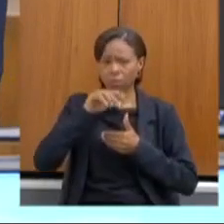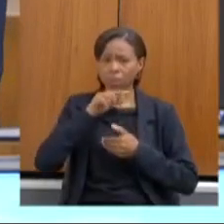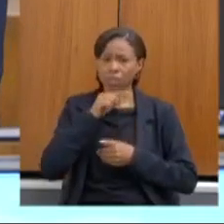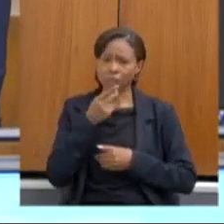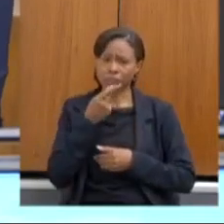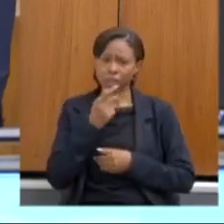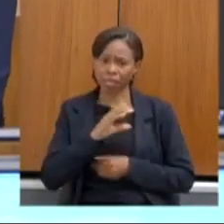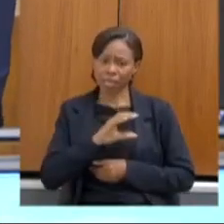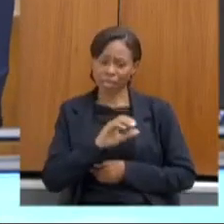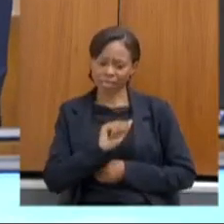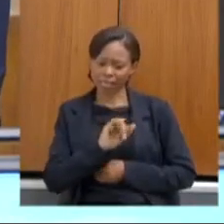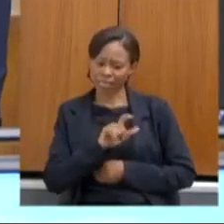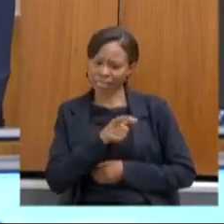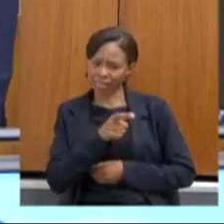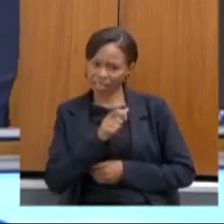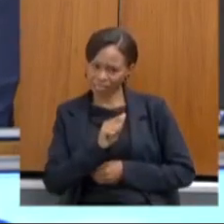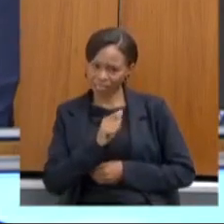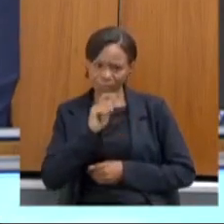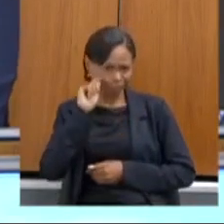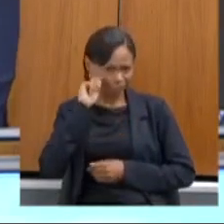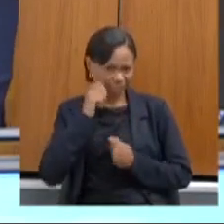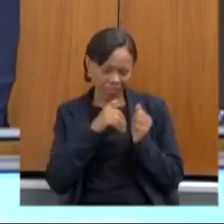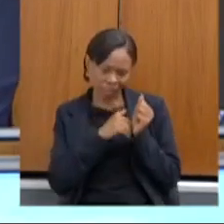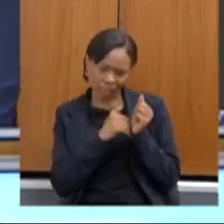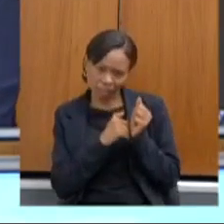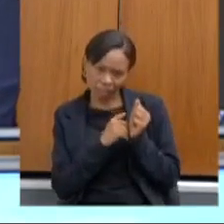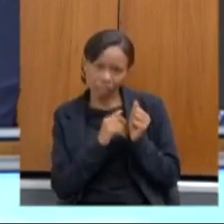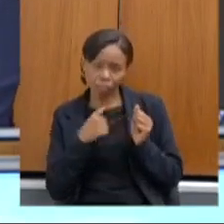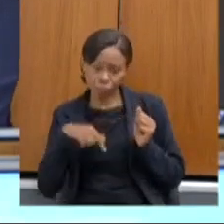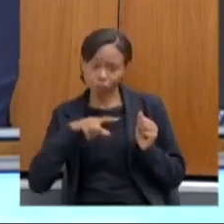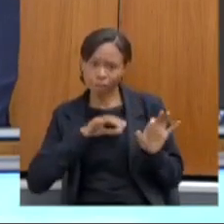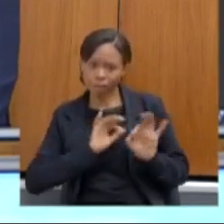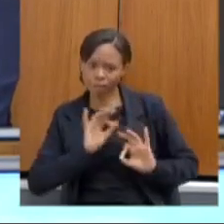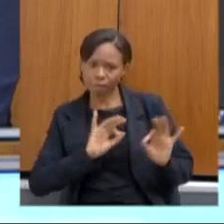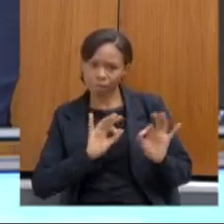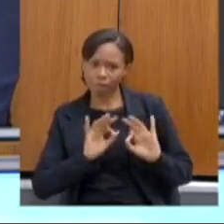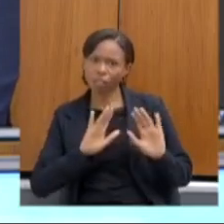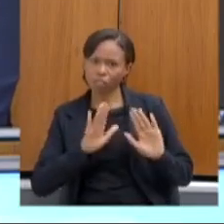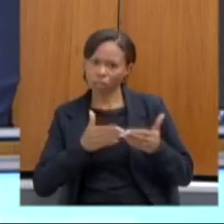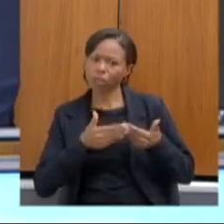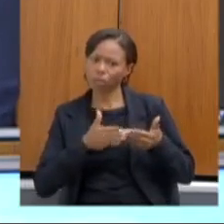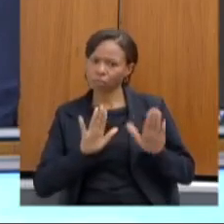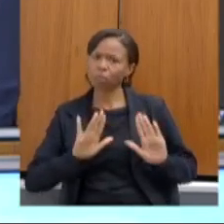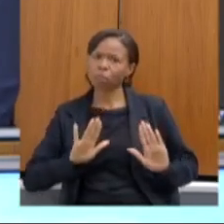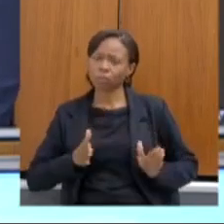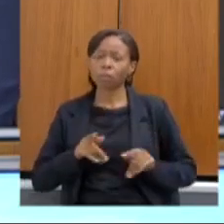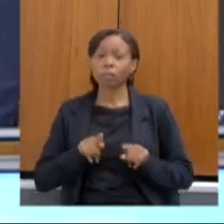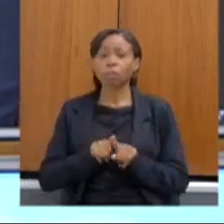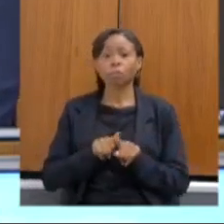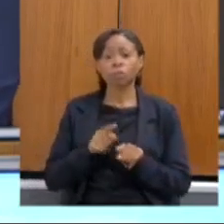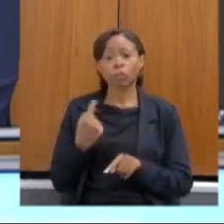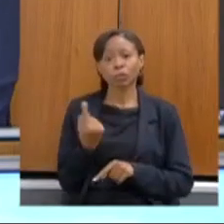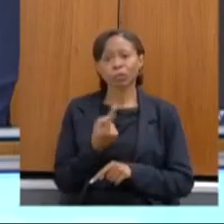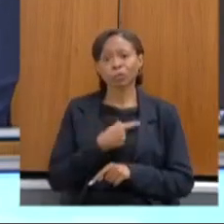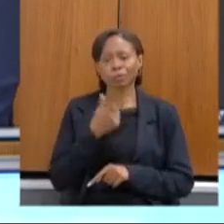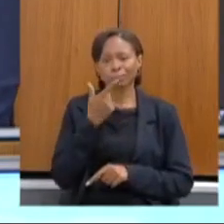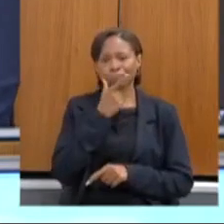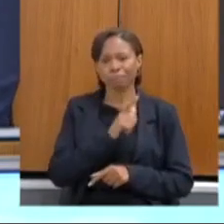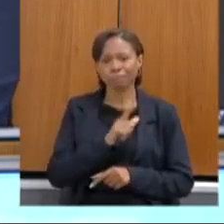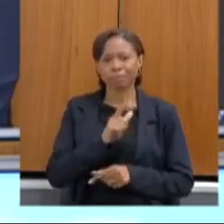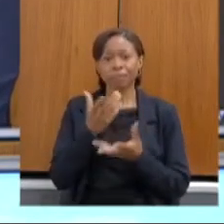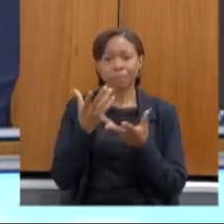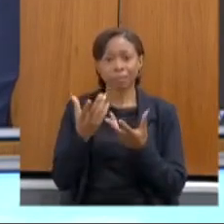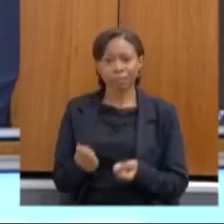aberta pelo Sérgio e a gente tá trabalhando muito em cima dela nós Também passamos a aceitar o funk que é o fundo é